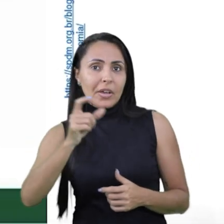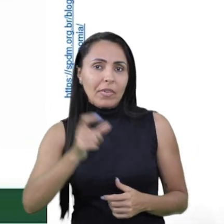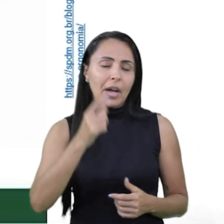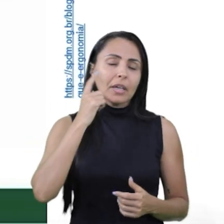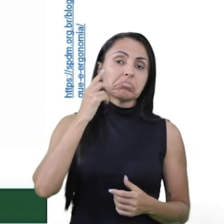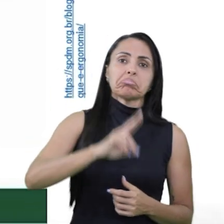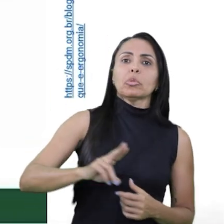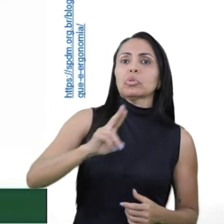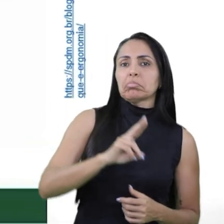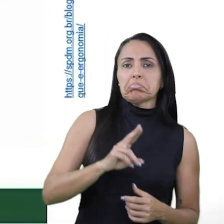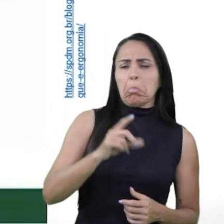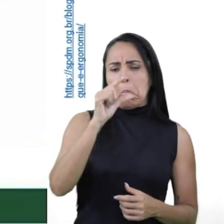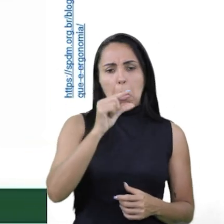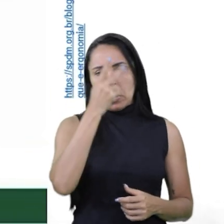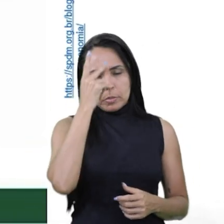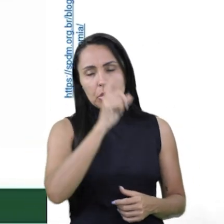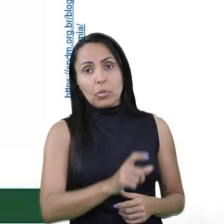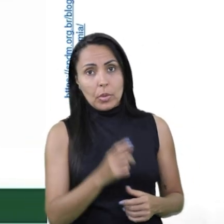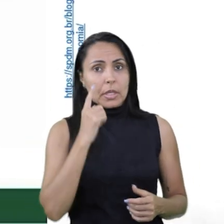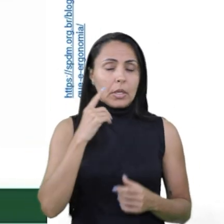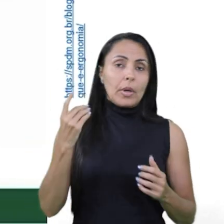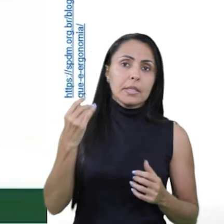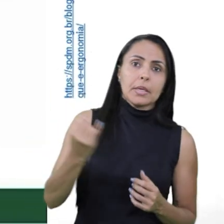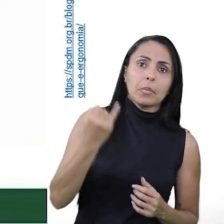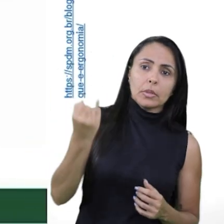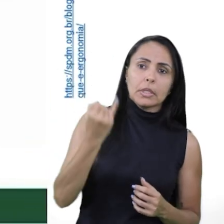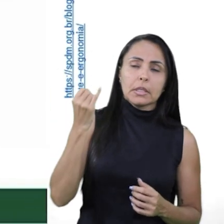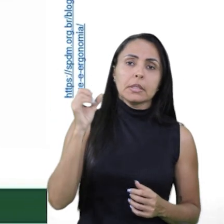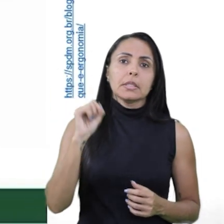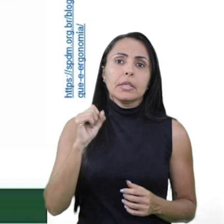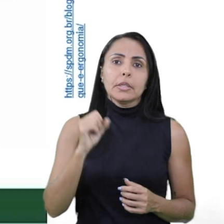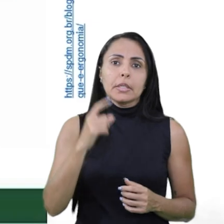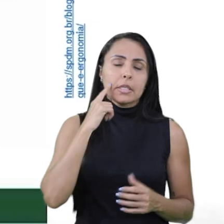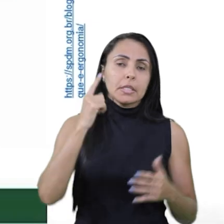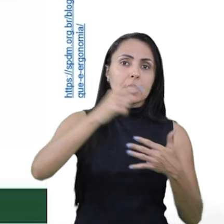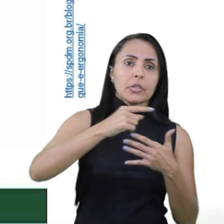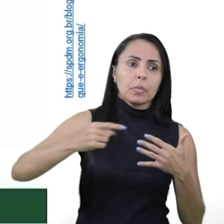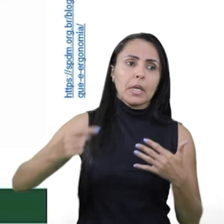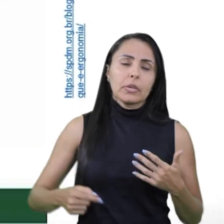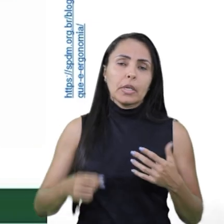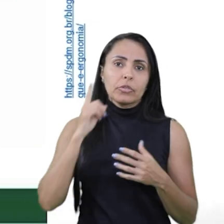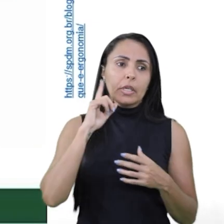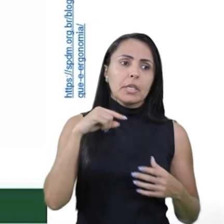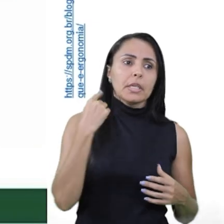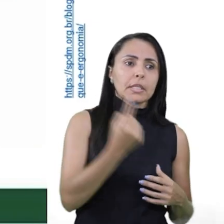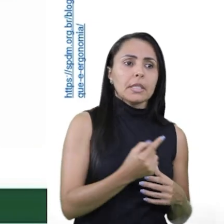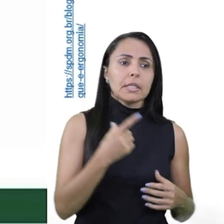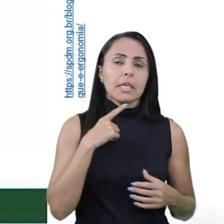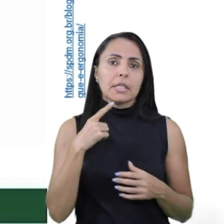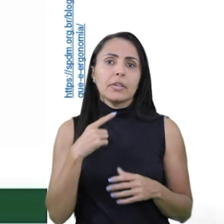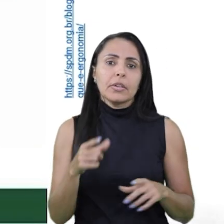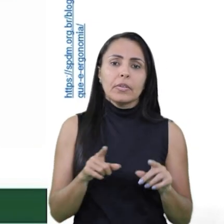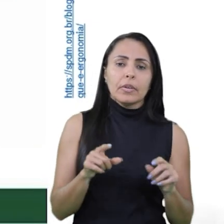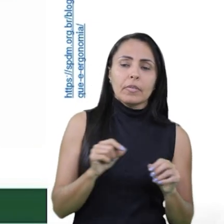gente usa. Gente, é muito importante que a gente se policie com relação a esses aspectos e que a gente tente fazer